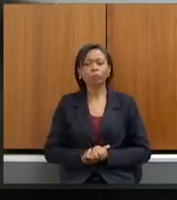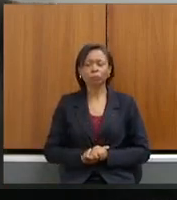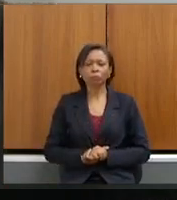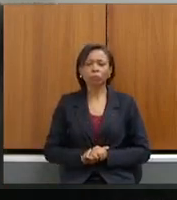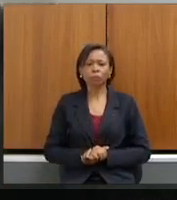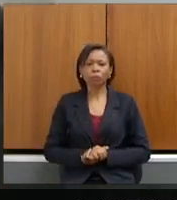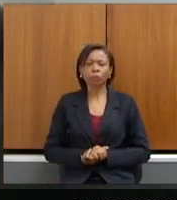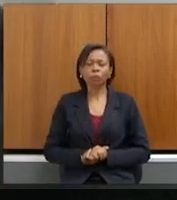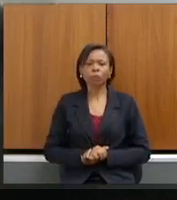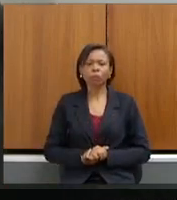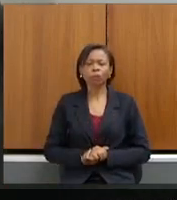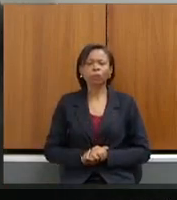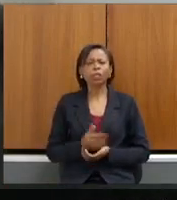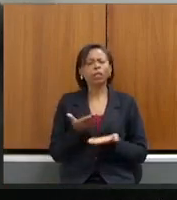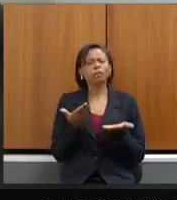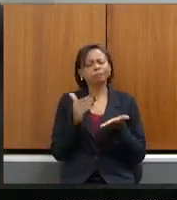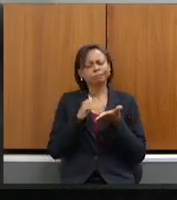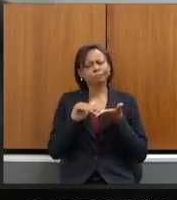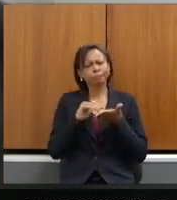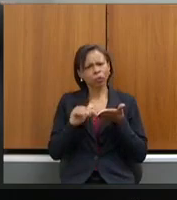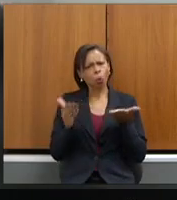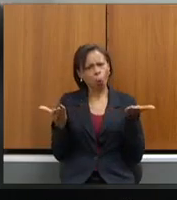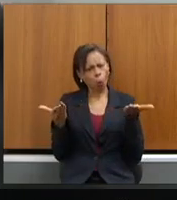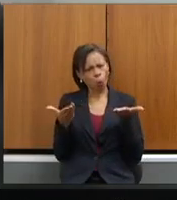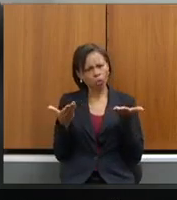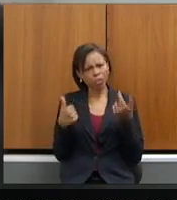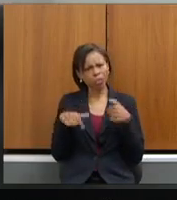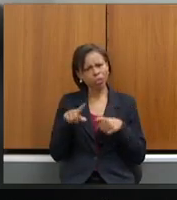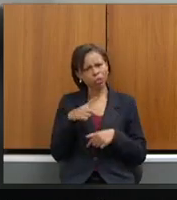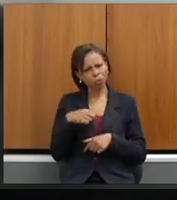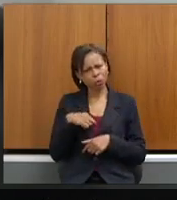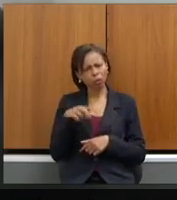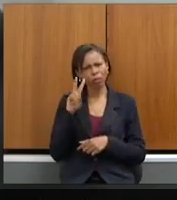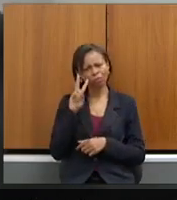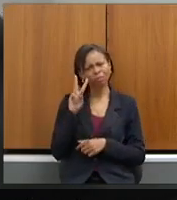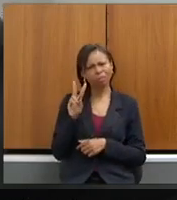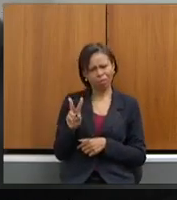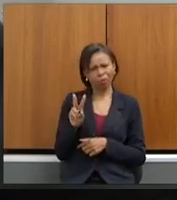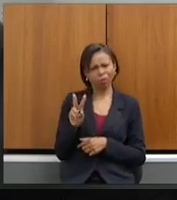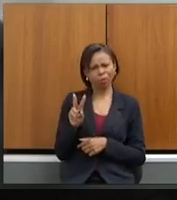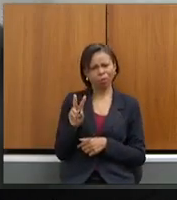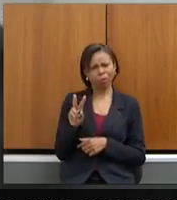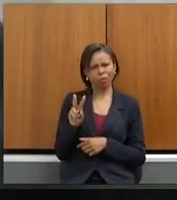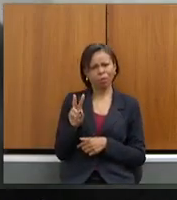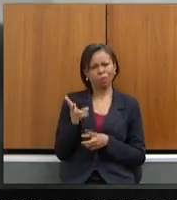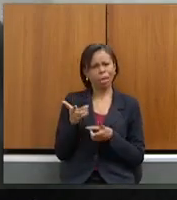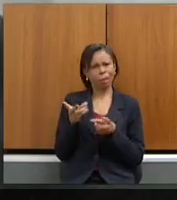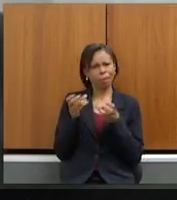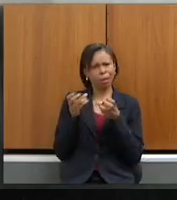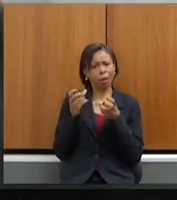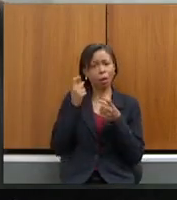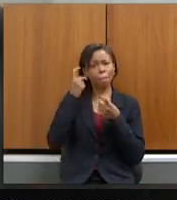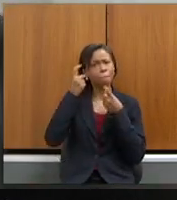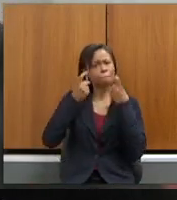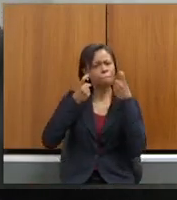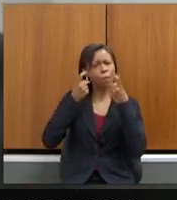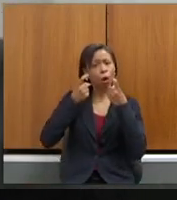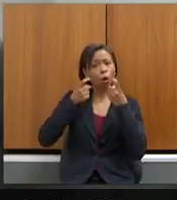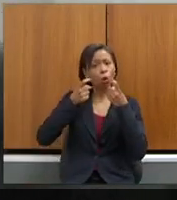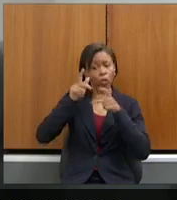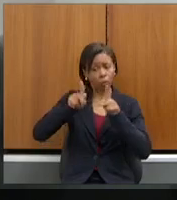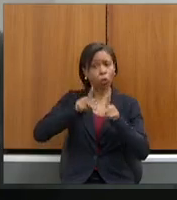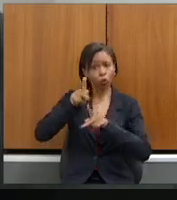sabe é hoje o que a gente vê é a grande preocupação da população de minutos é